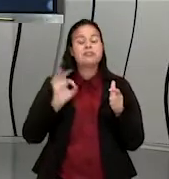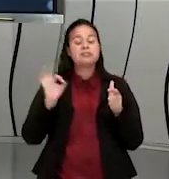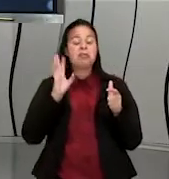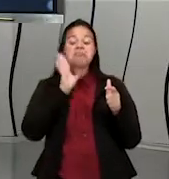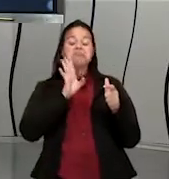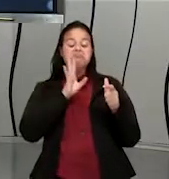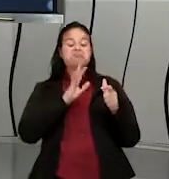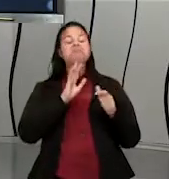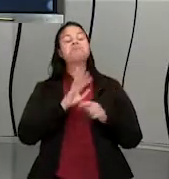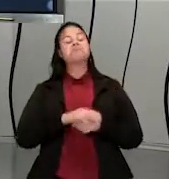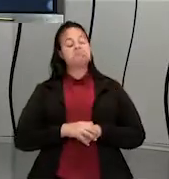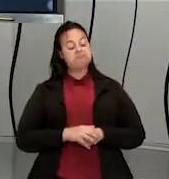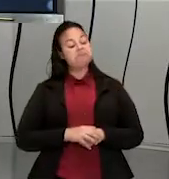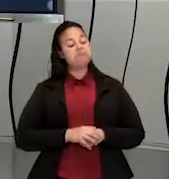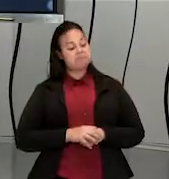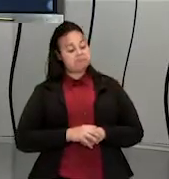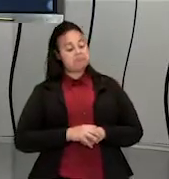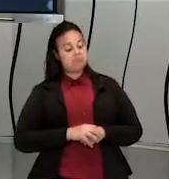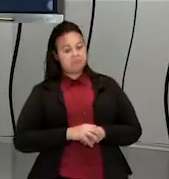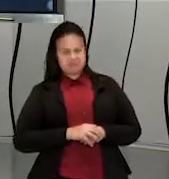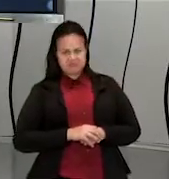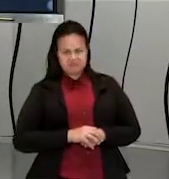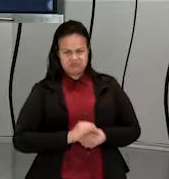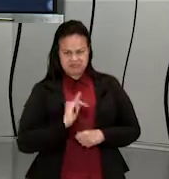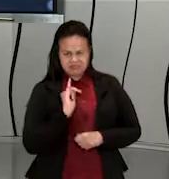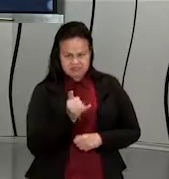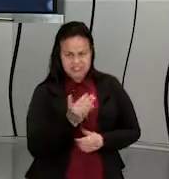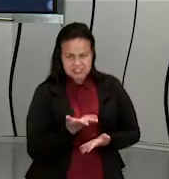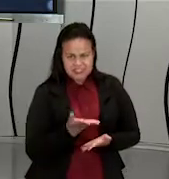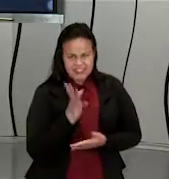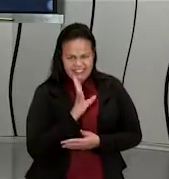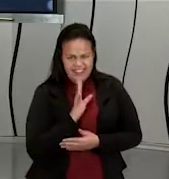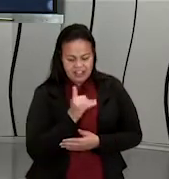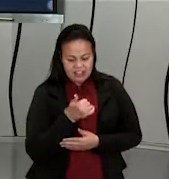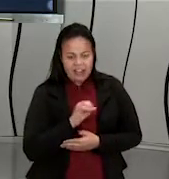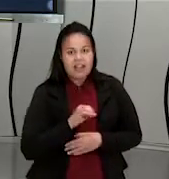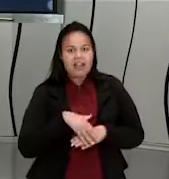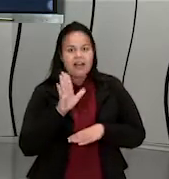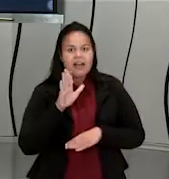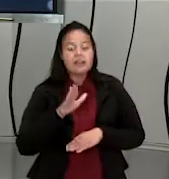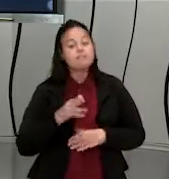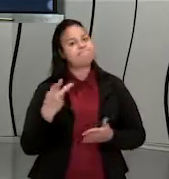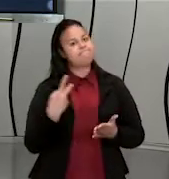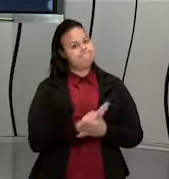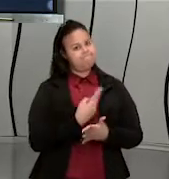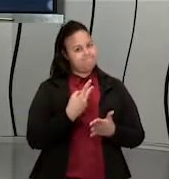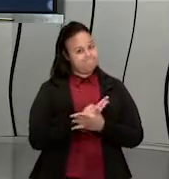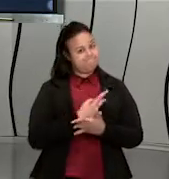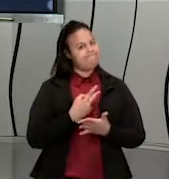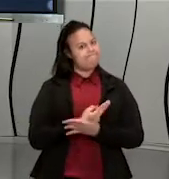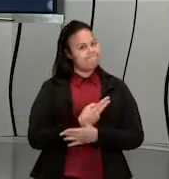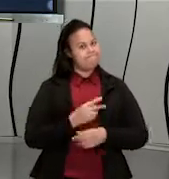legal, bacana. É isso que você falaria? Pois é, se você falar isso, você vai estar errado. Veja bem,